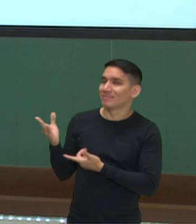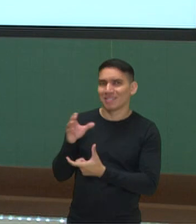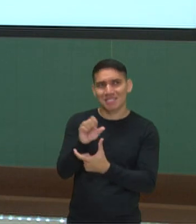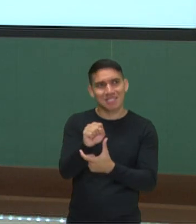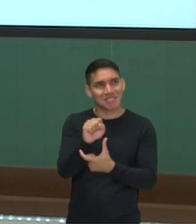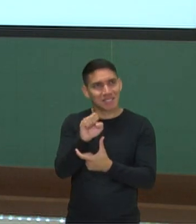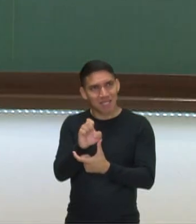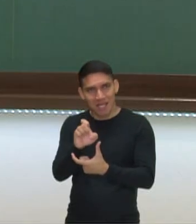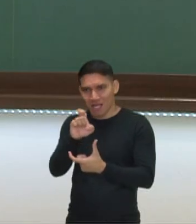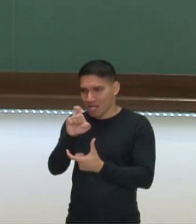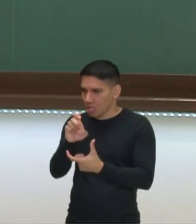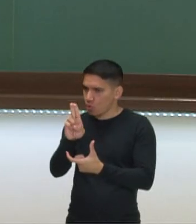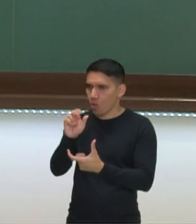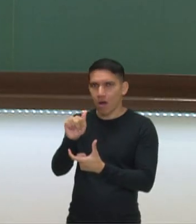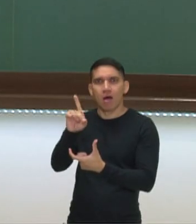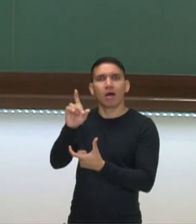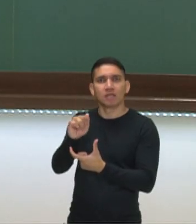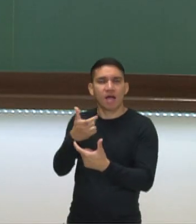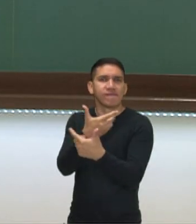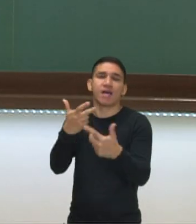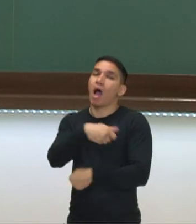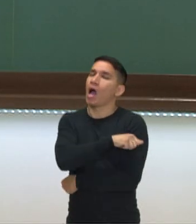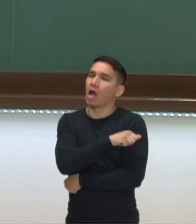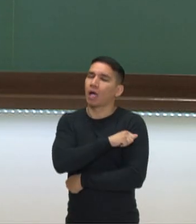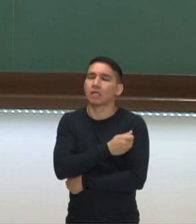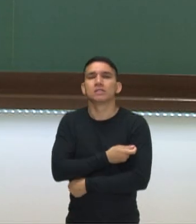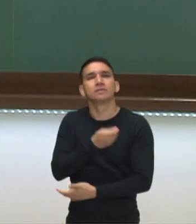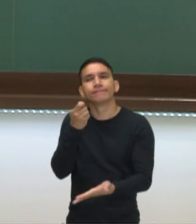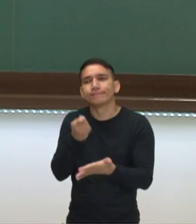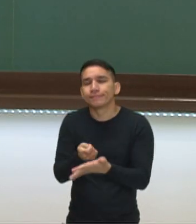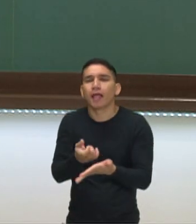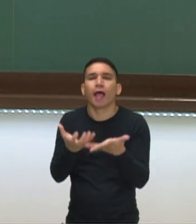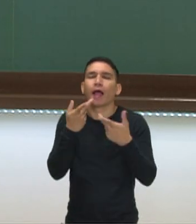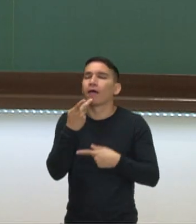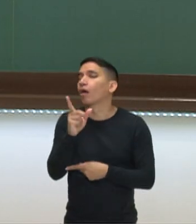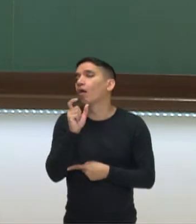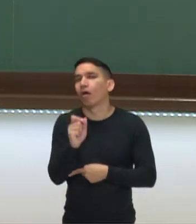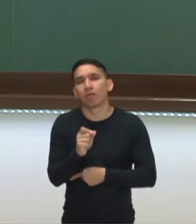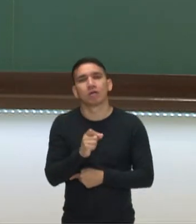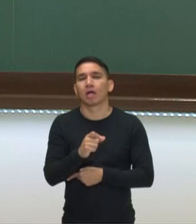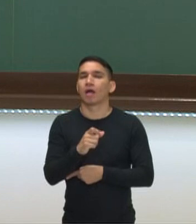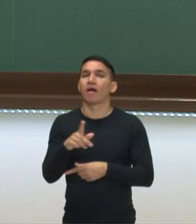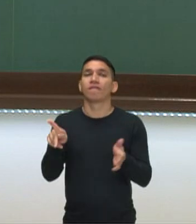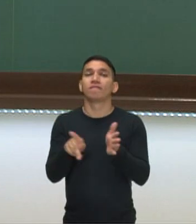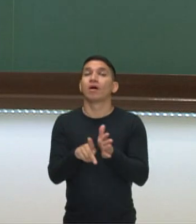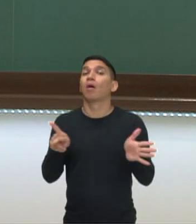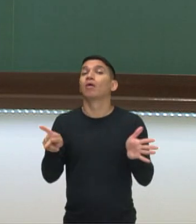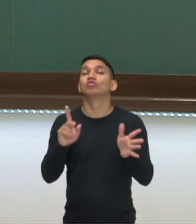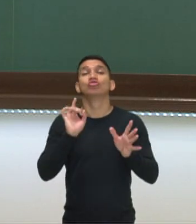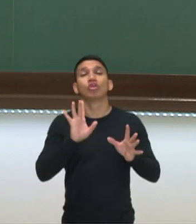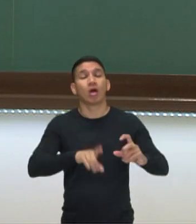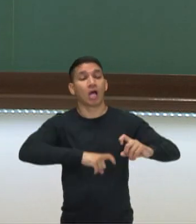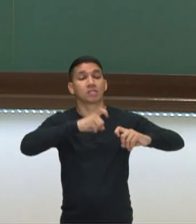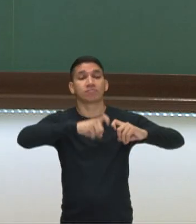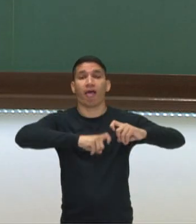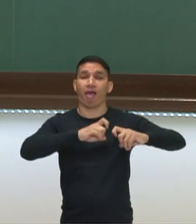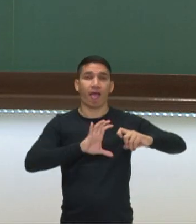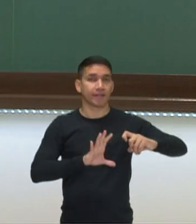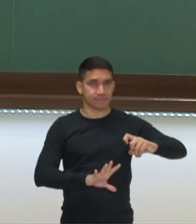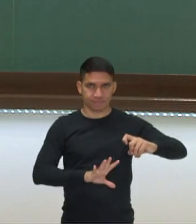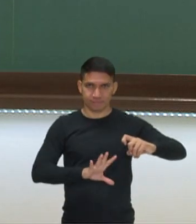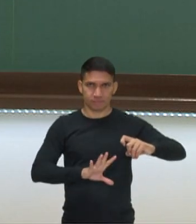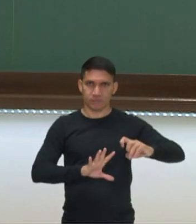sexuada, muitos alunos insistem em achar que reprodução sexuada é aquela que envolve sexo, que envolve